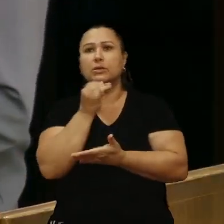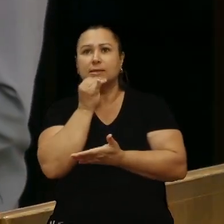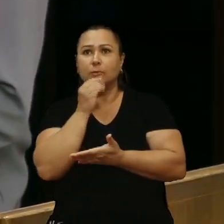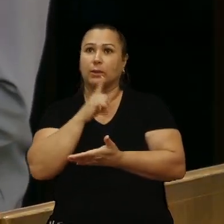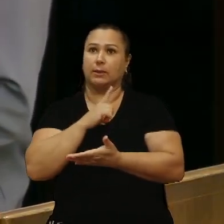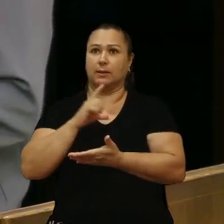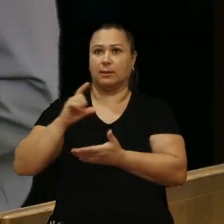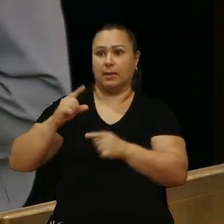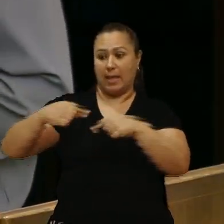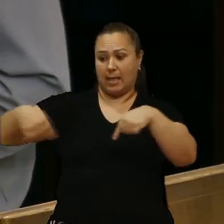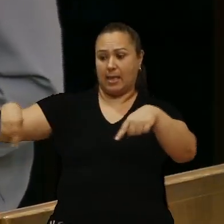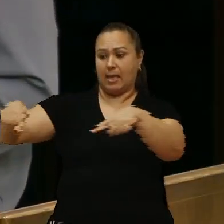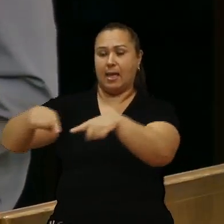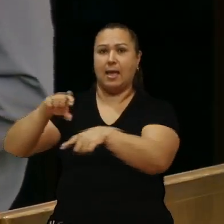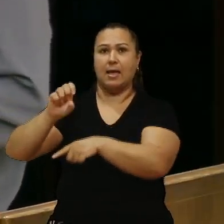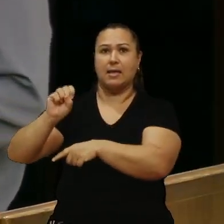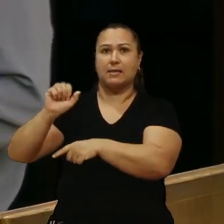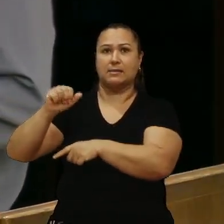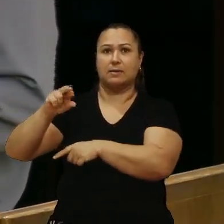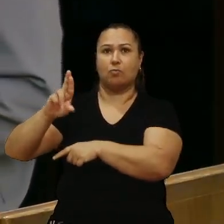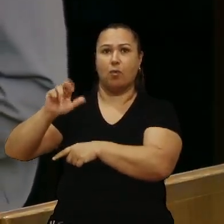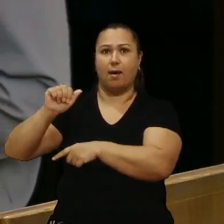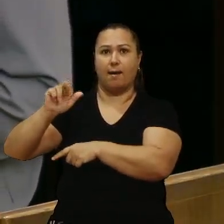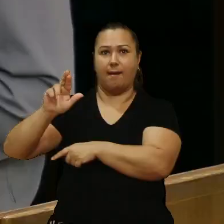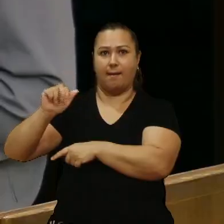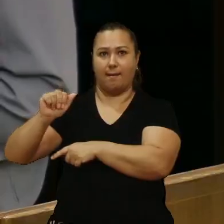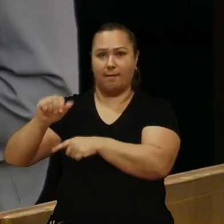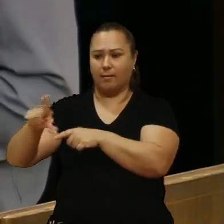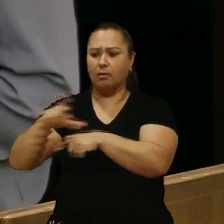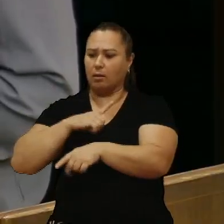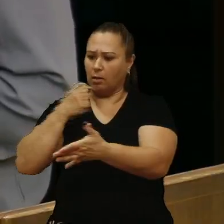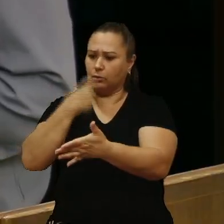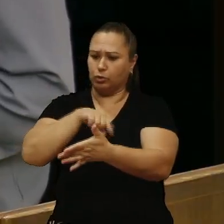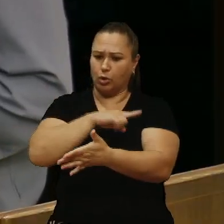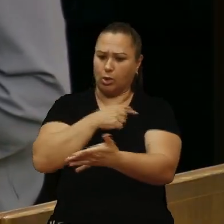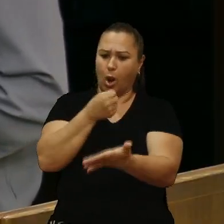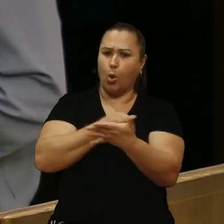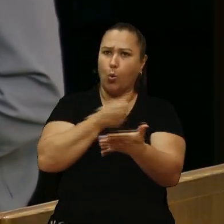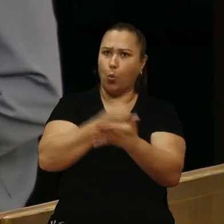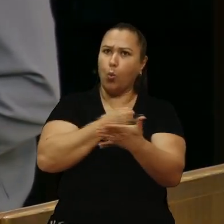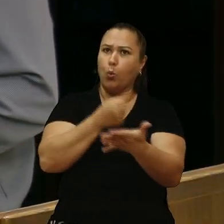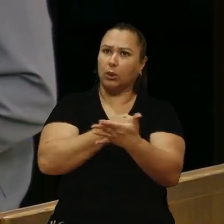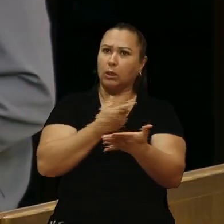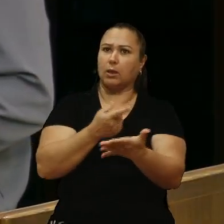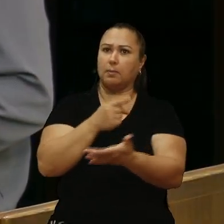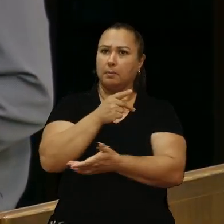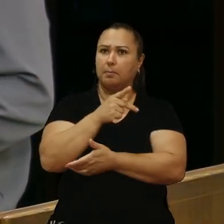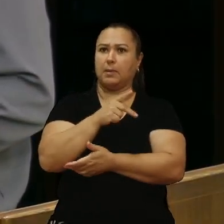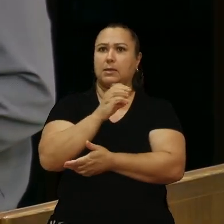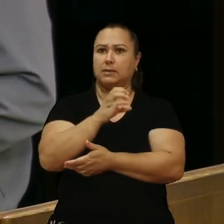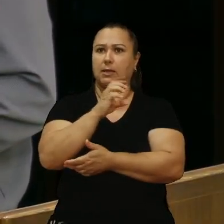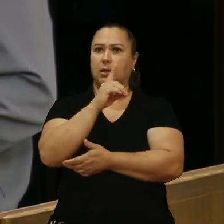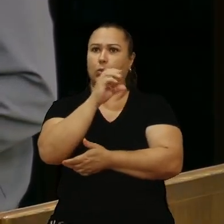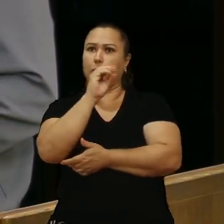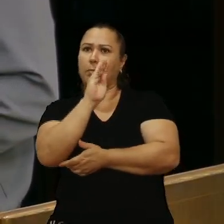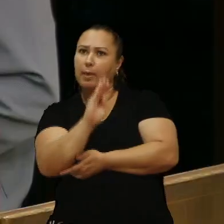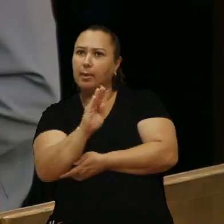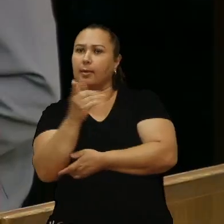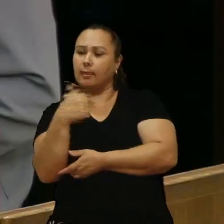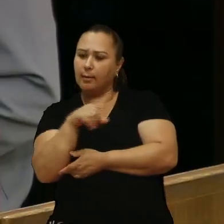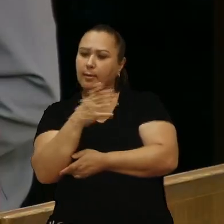do Samoara se tornou uma reserva de disponibilidade hídrica por uma luta da nossa bancada. Nós